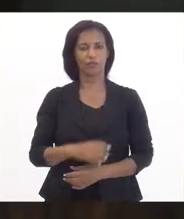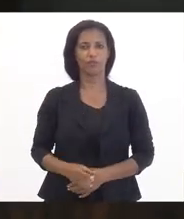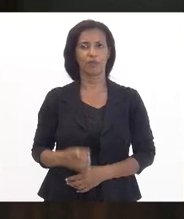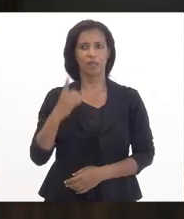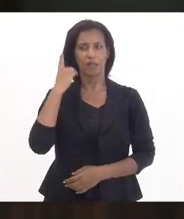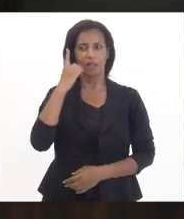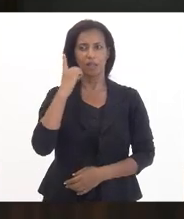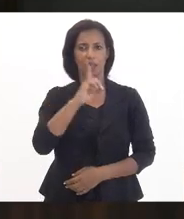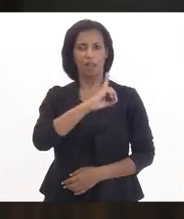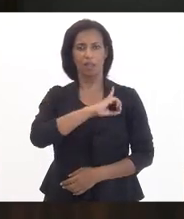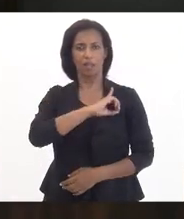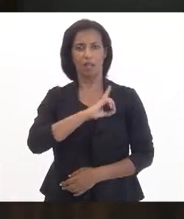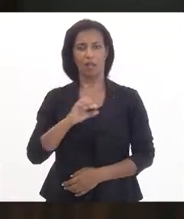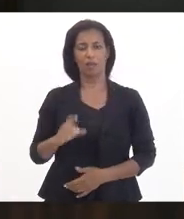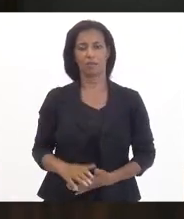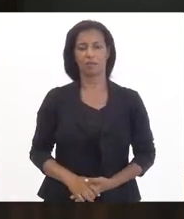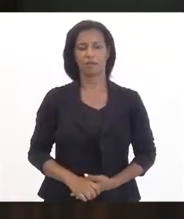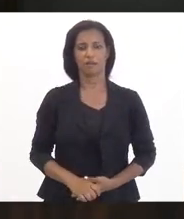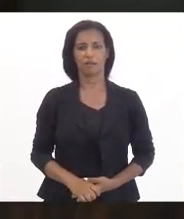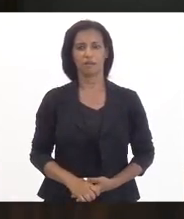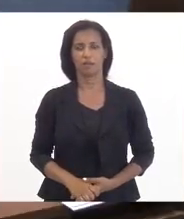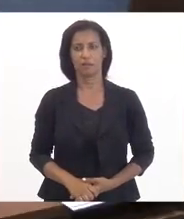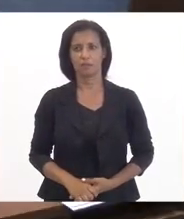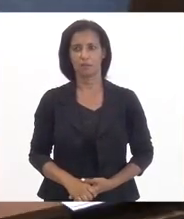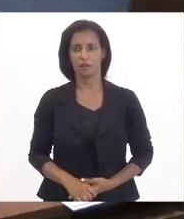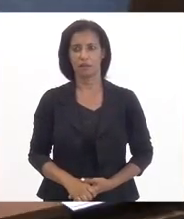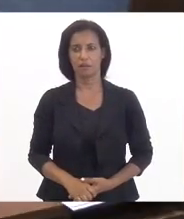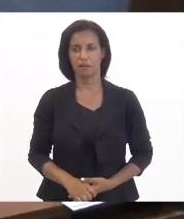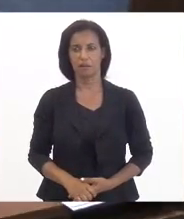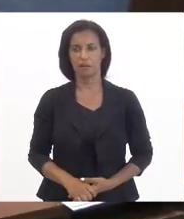deputado delegado Carlos Augusto.